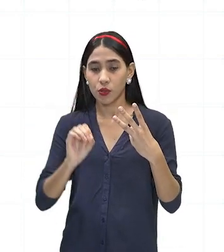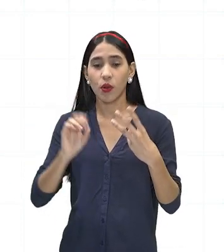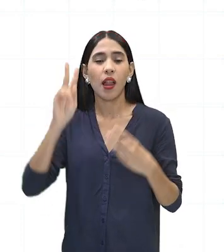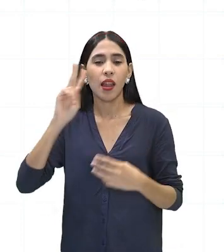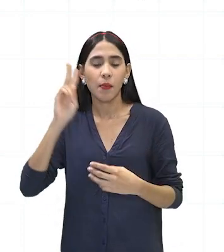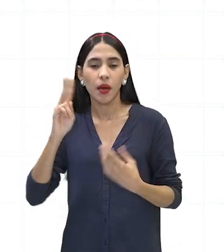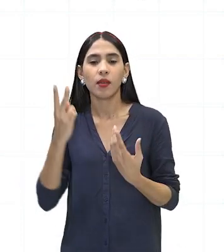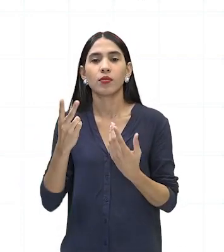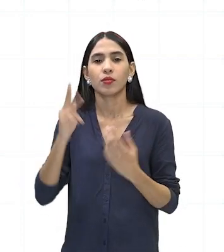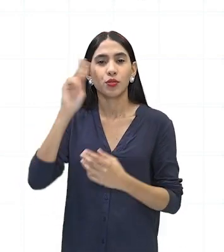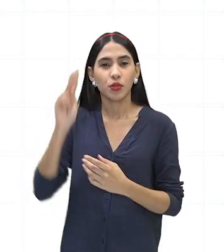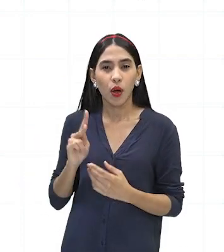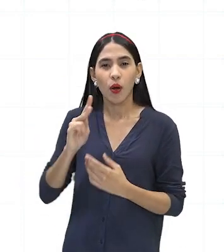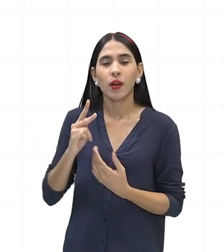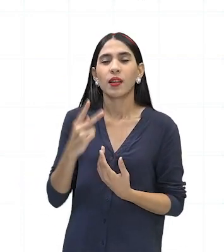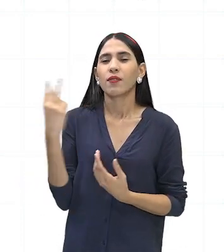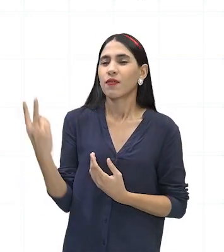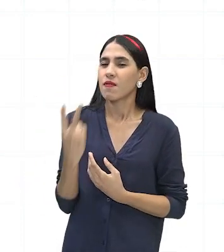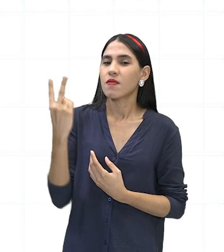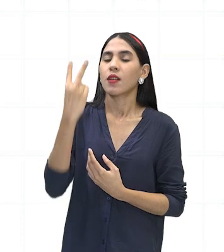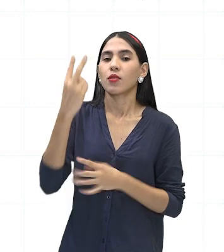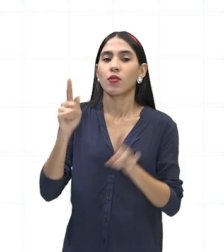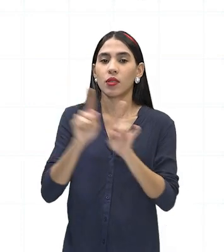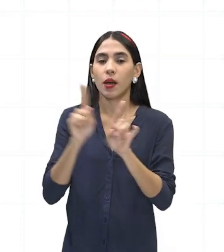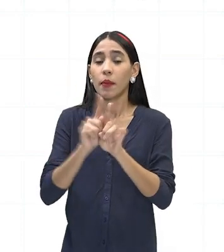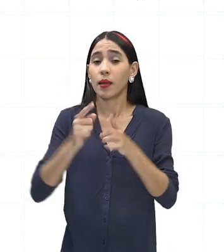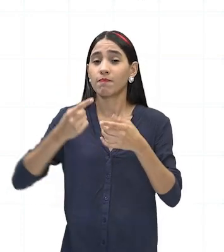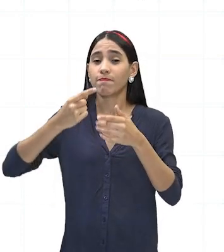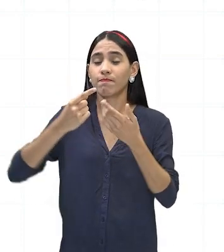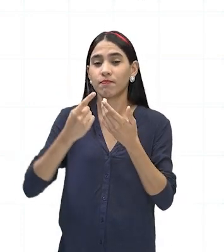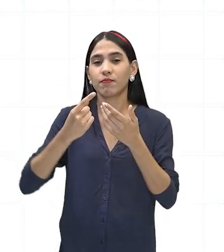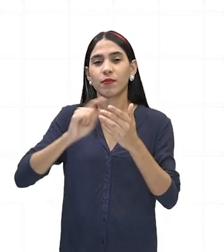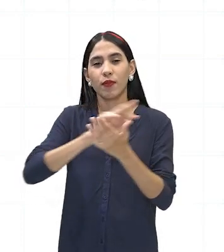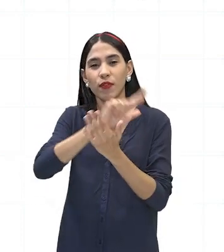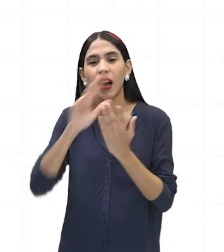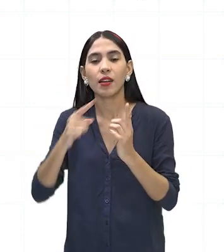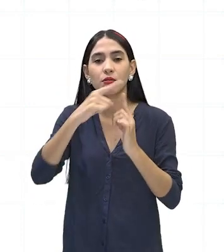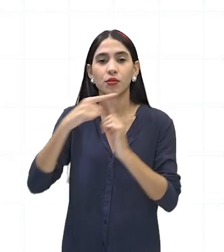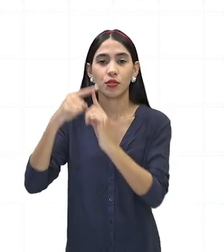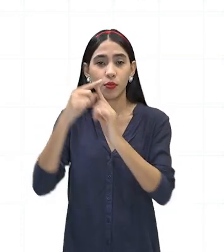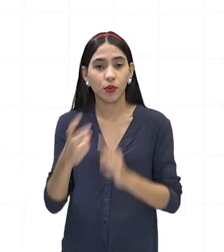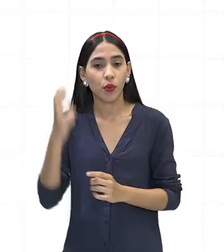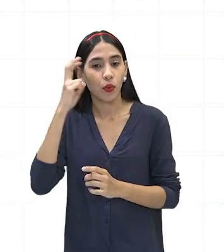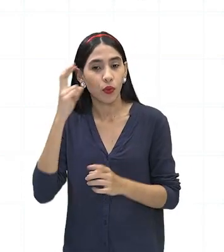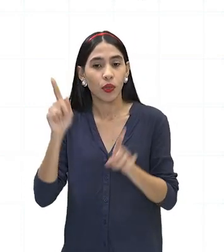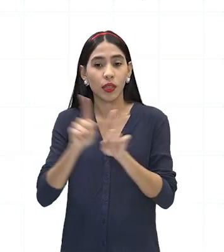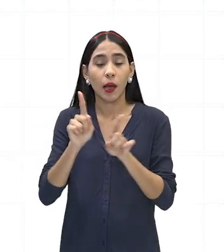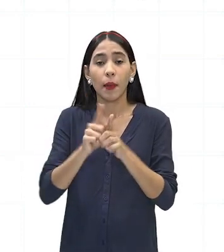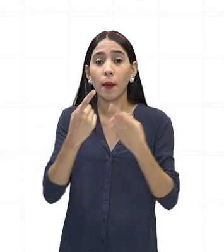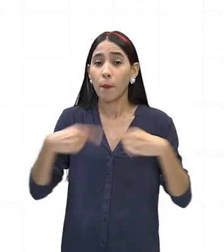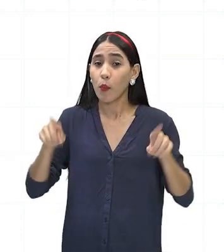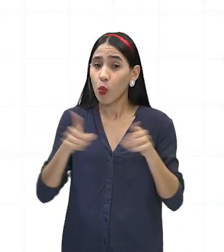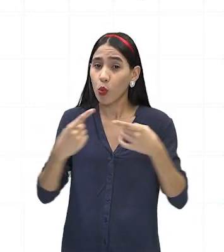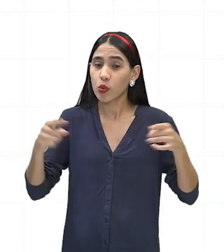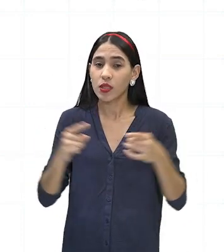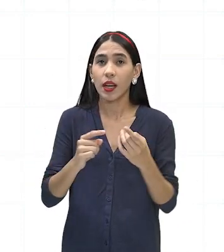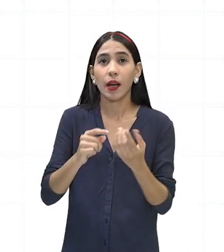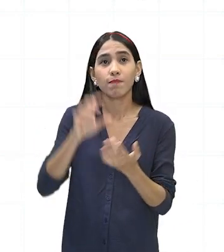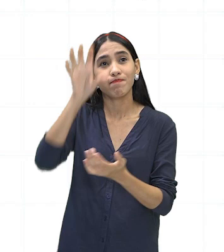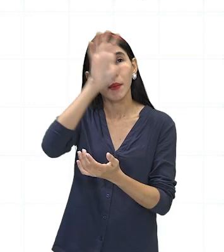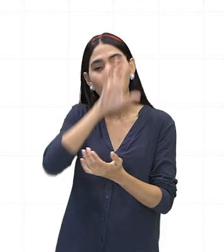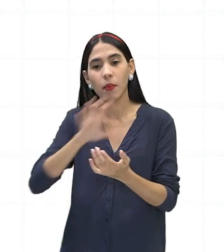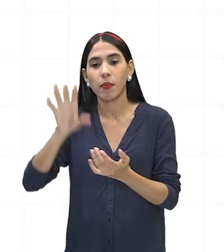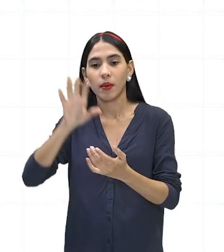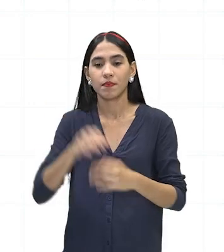rica e complexa, com contribuições de diversas culturas e músicos ao redor do mundo. Como eu já falei para vocês,